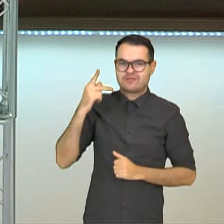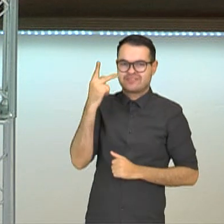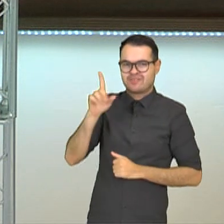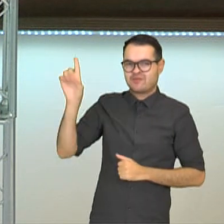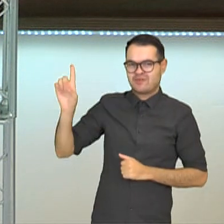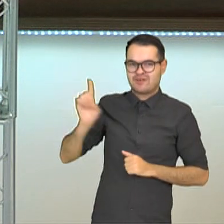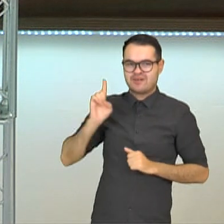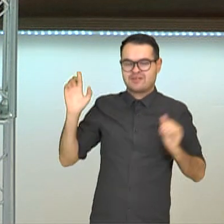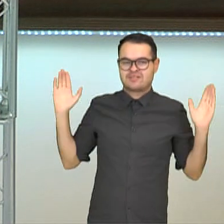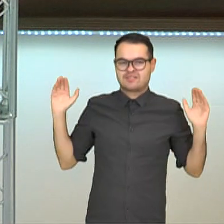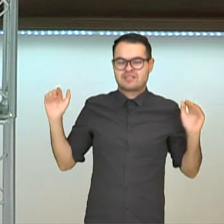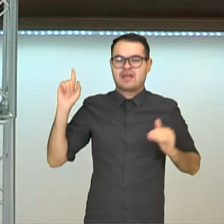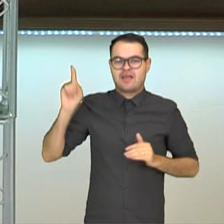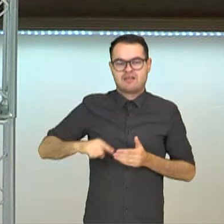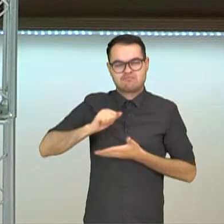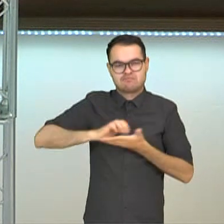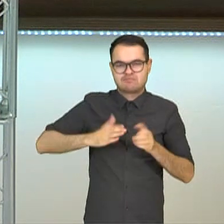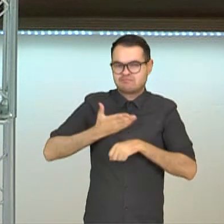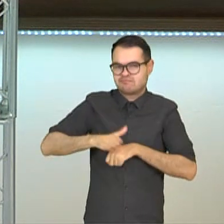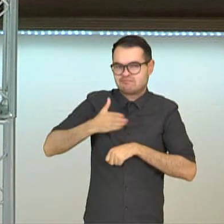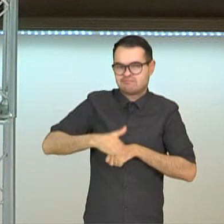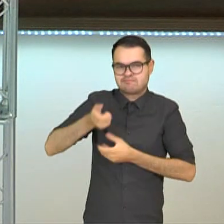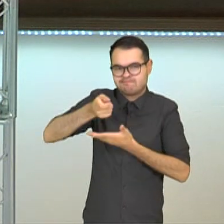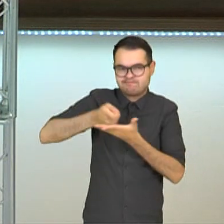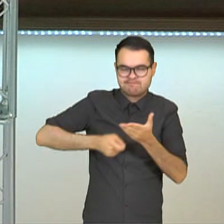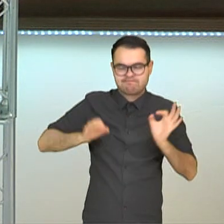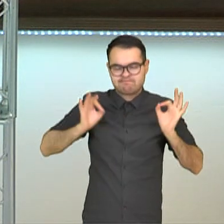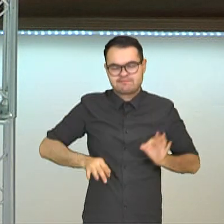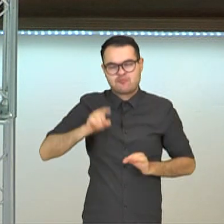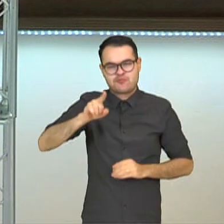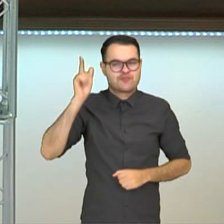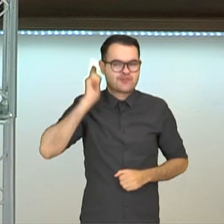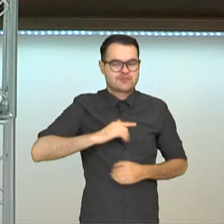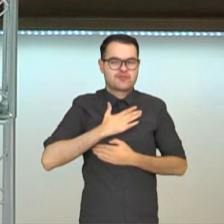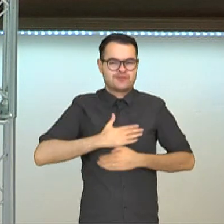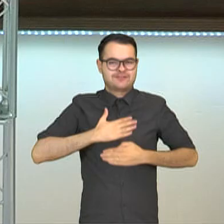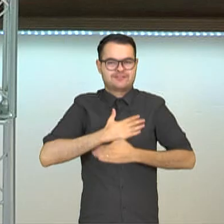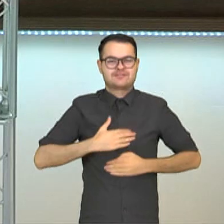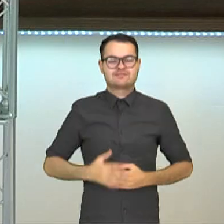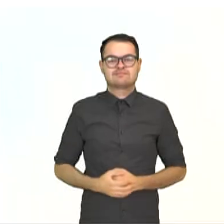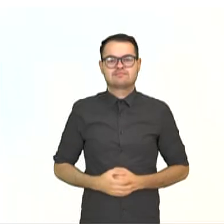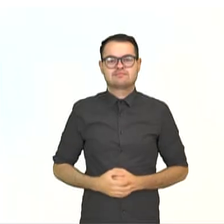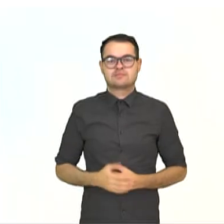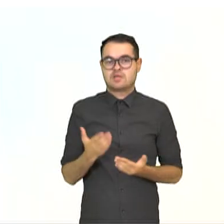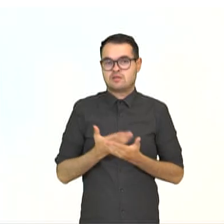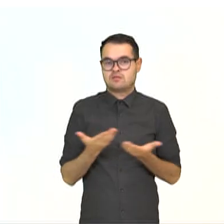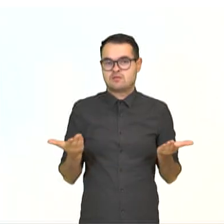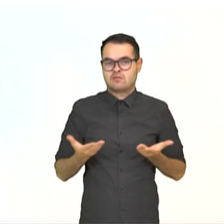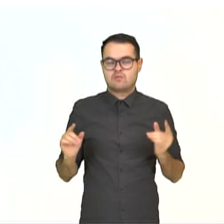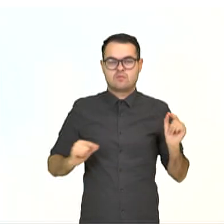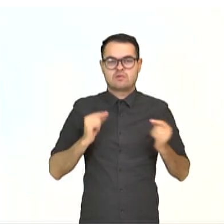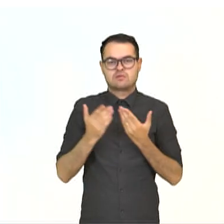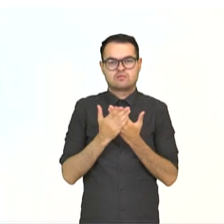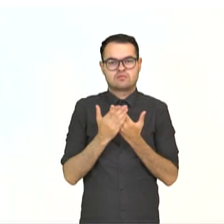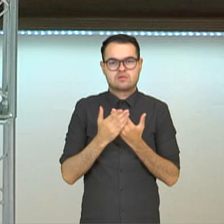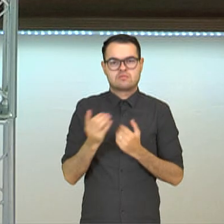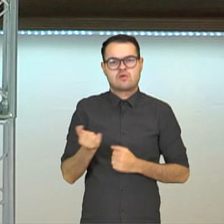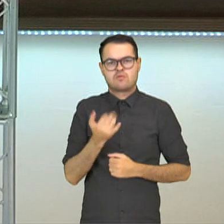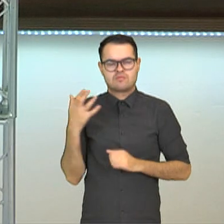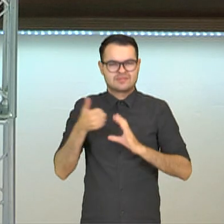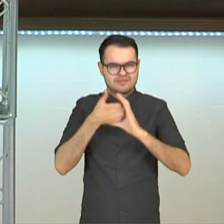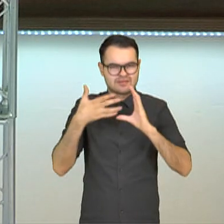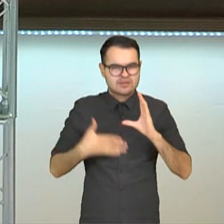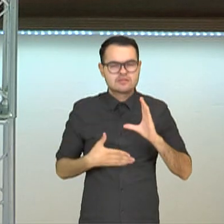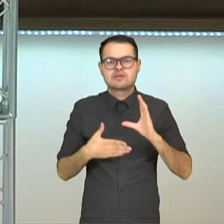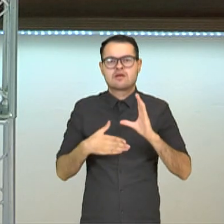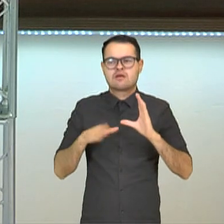vida. Esse é um exercício de produção e eu tenho certeza que você vai gostar de fazer. Na aula de hoje, nós estudamos algumas